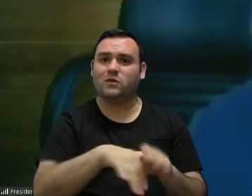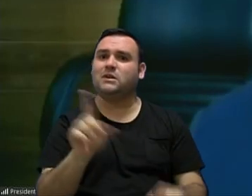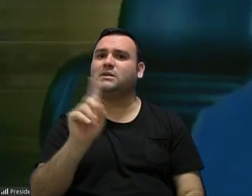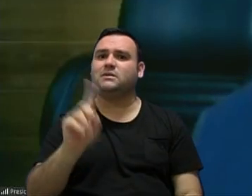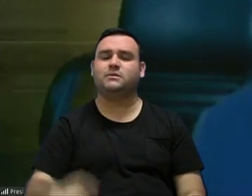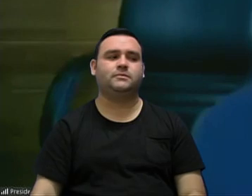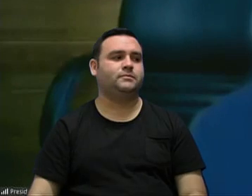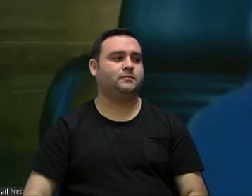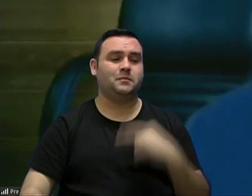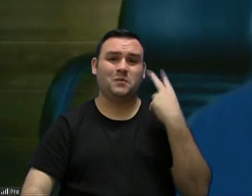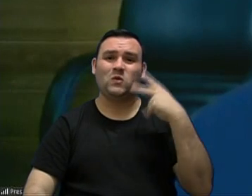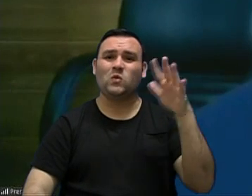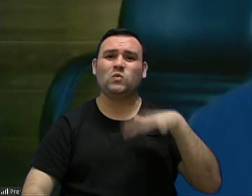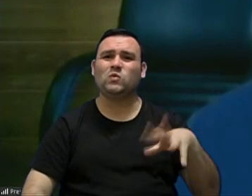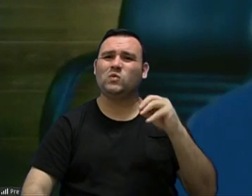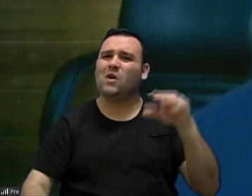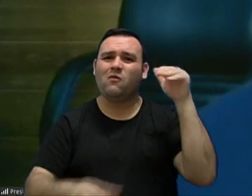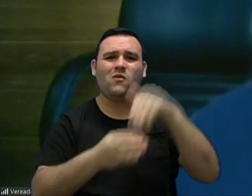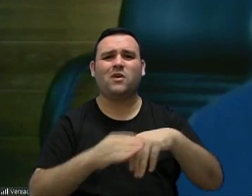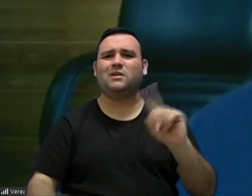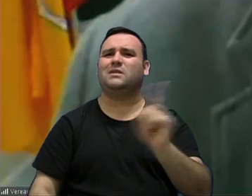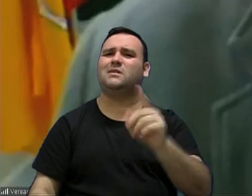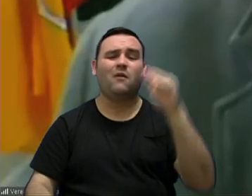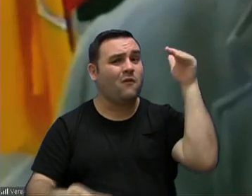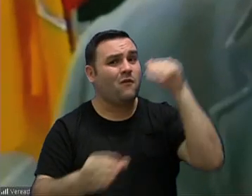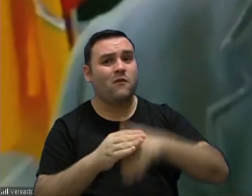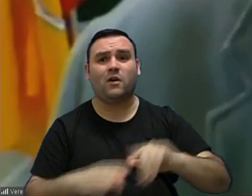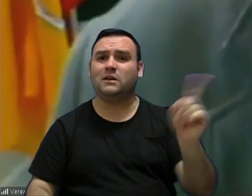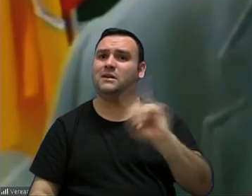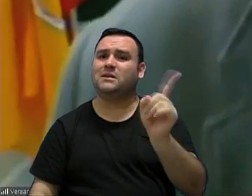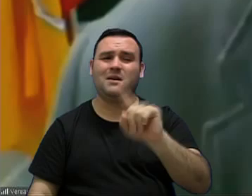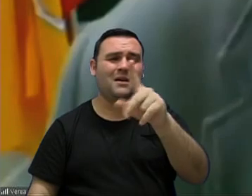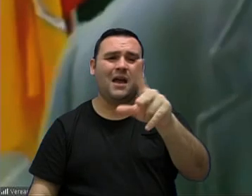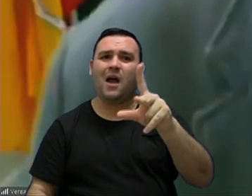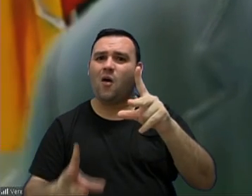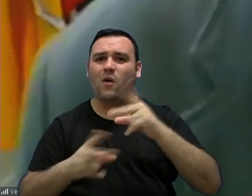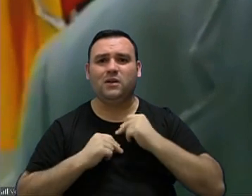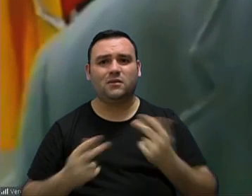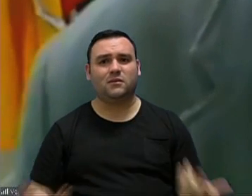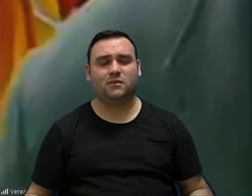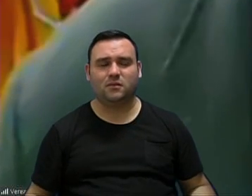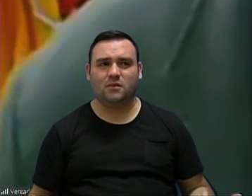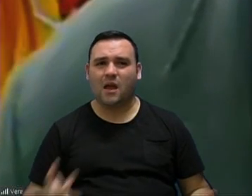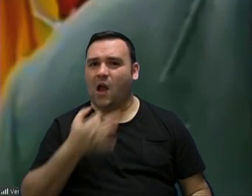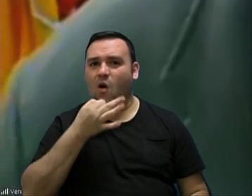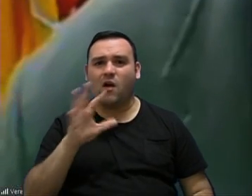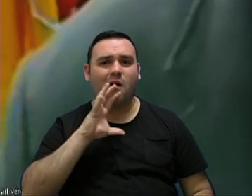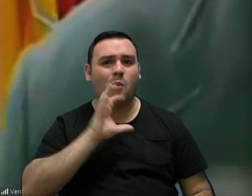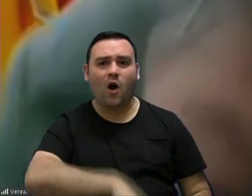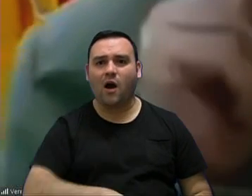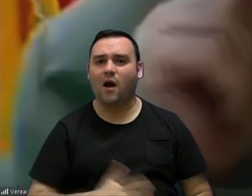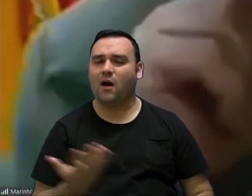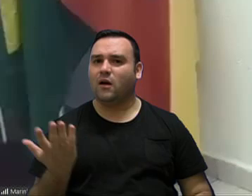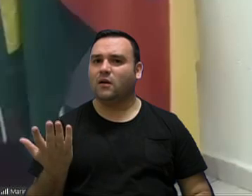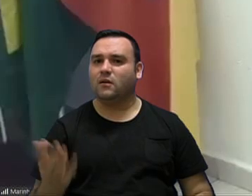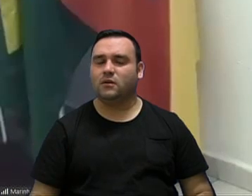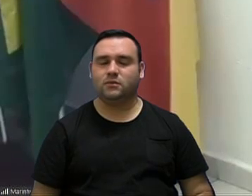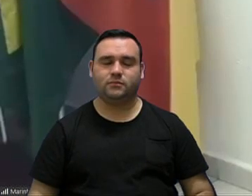peço para os senhores vereadores que não votem. Não votem essa aberração. Martinez, isso é uma aberração.